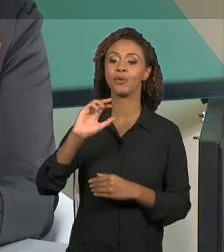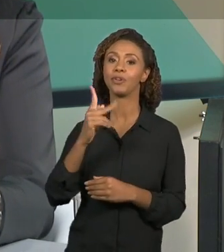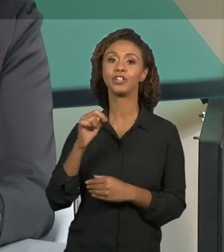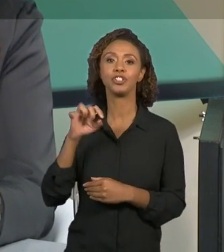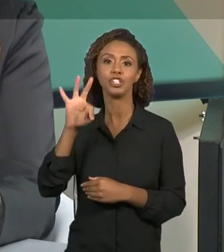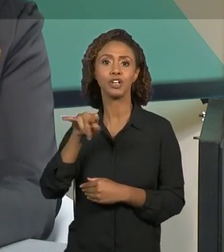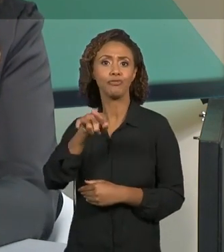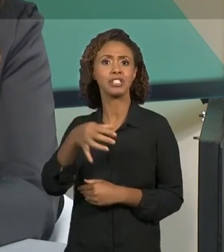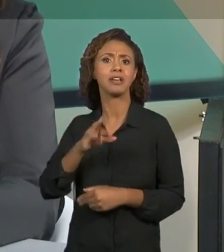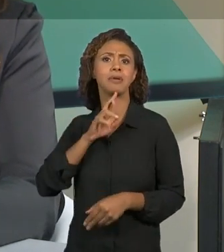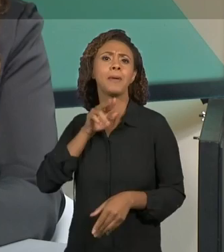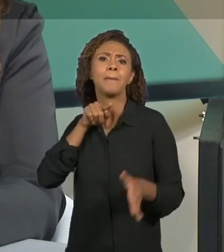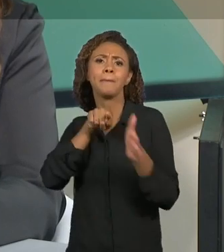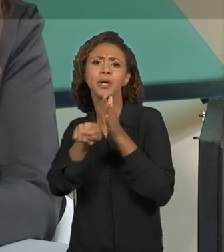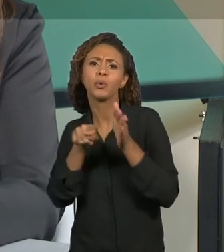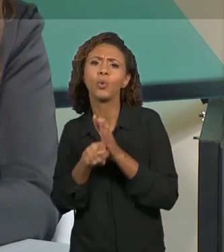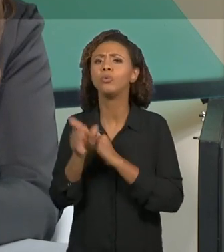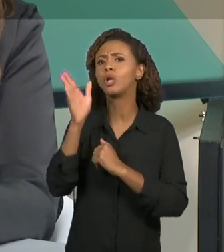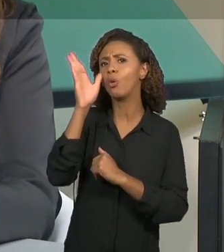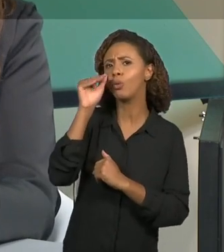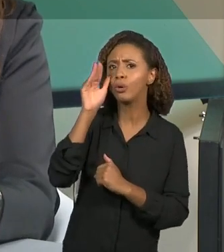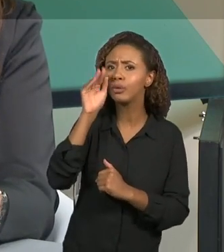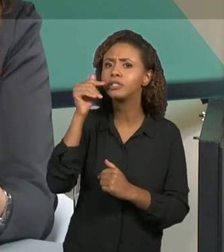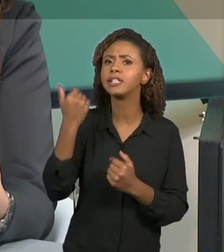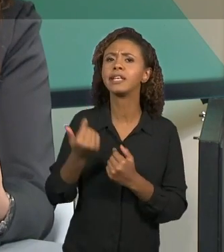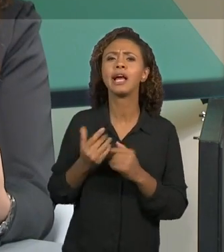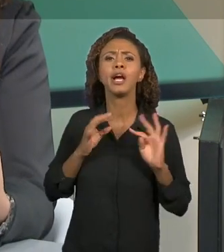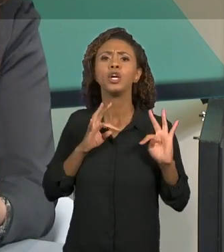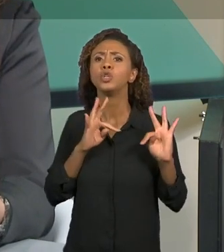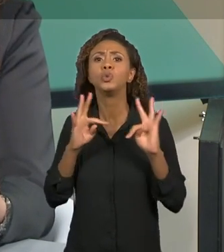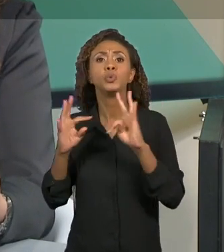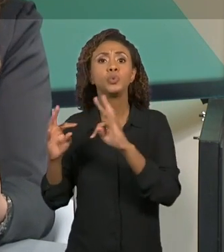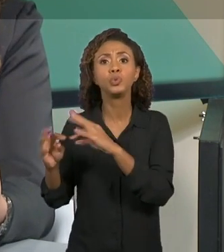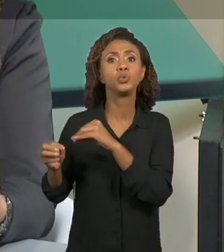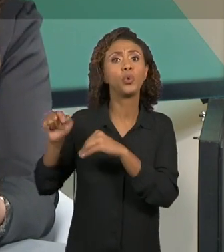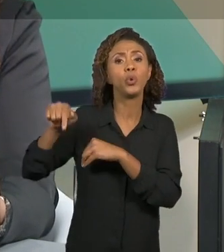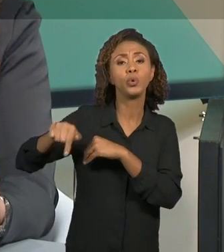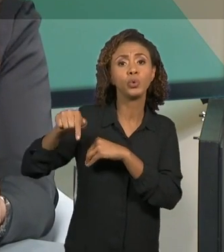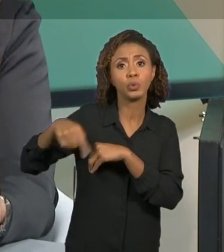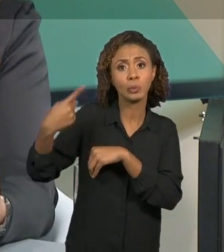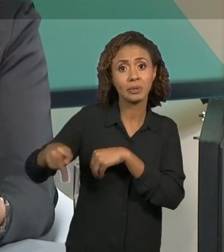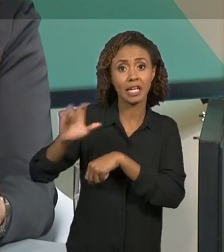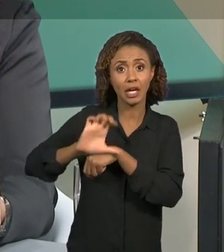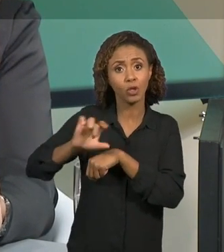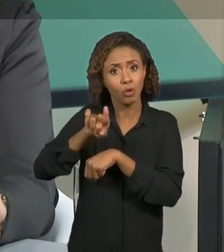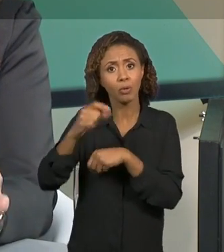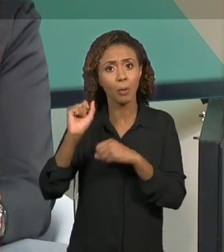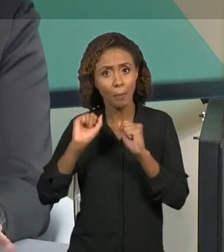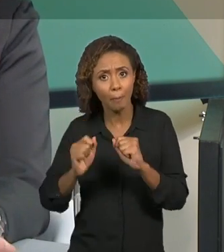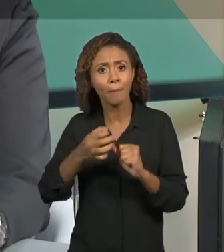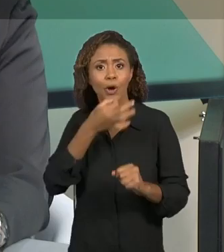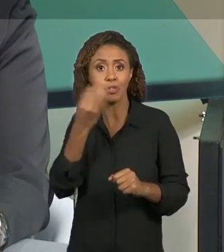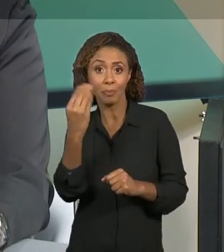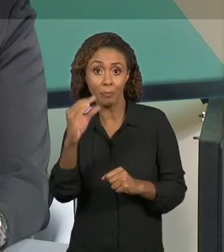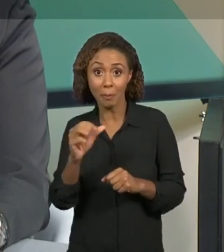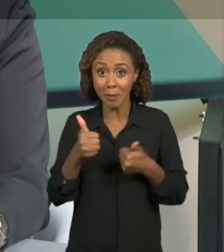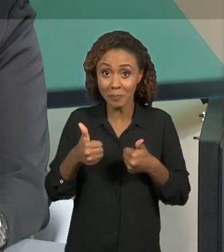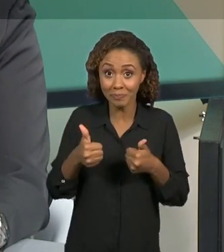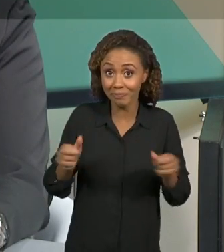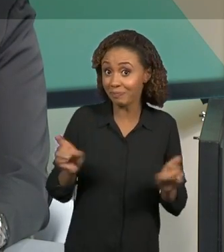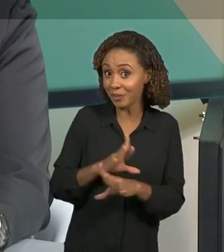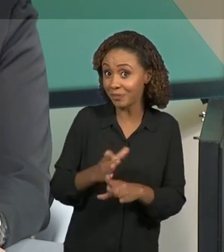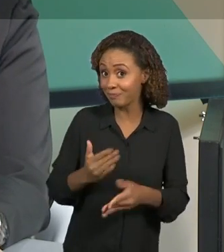nele que você vai perguntar para gente dúvidas curiosidades tudo que for referente e relativo ao curso ok todo mundo pronto